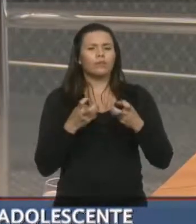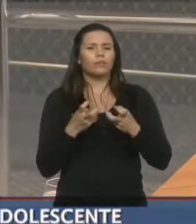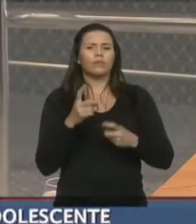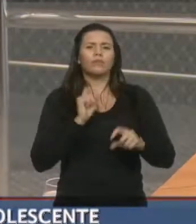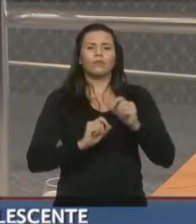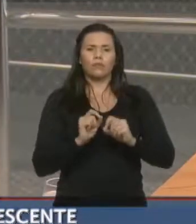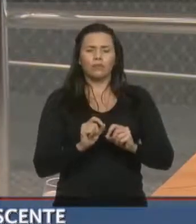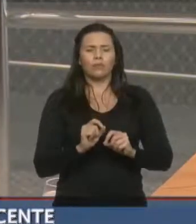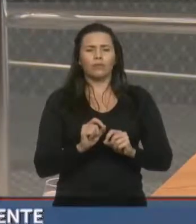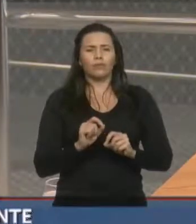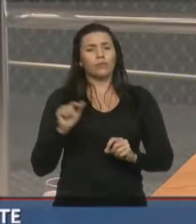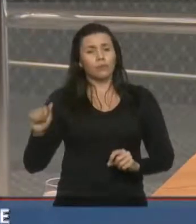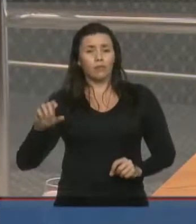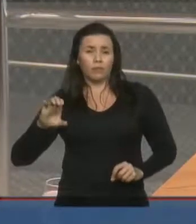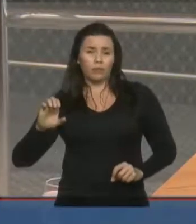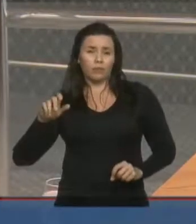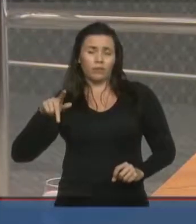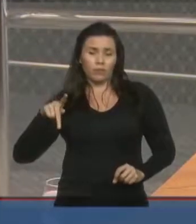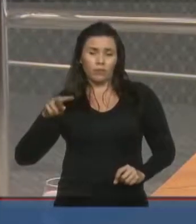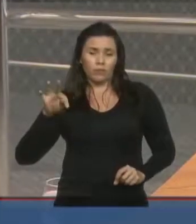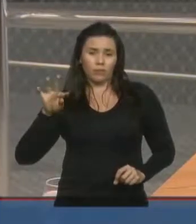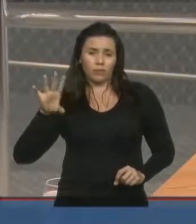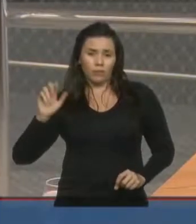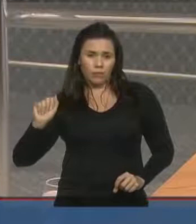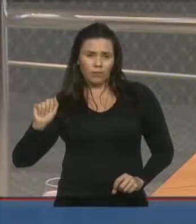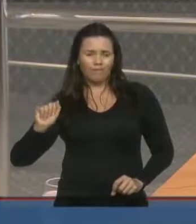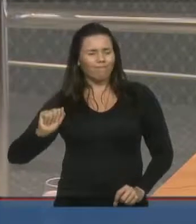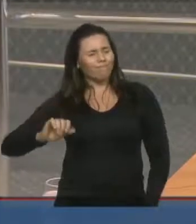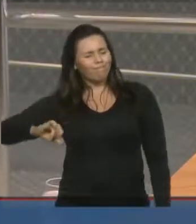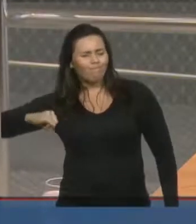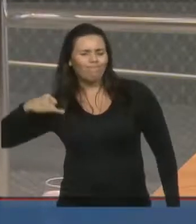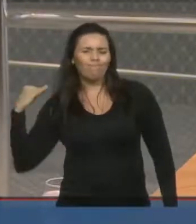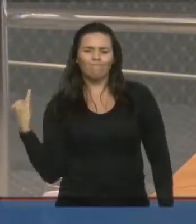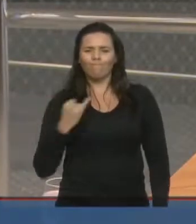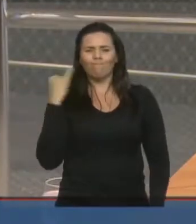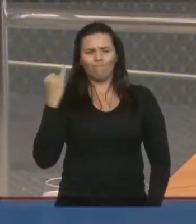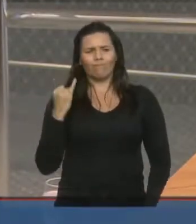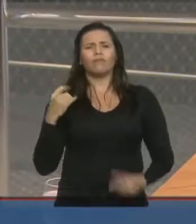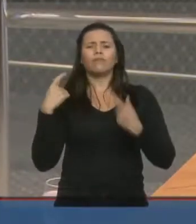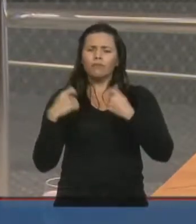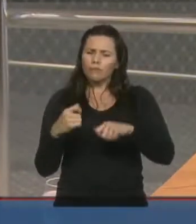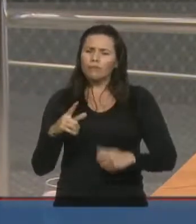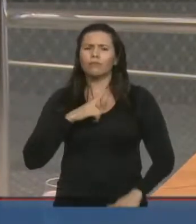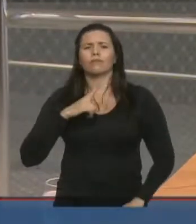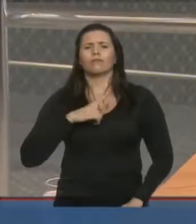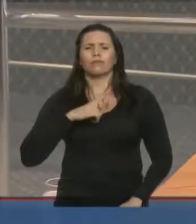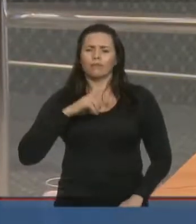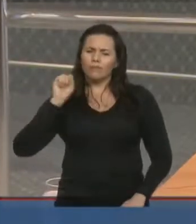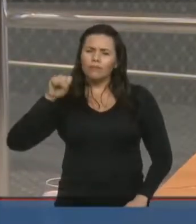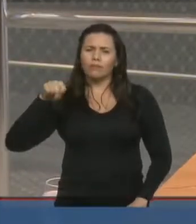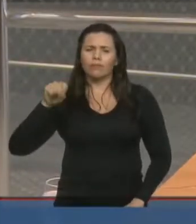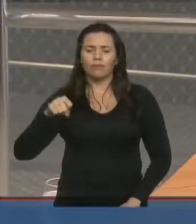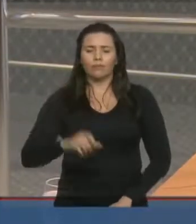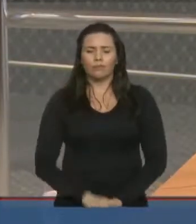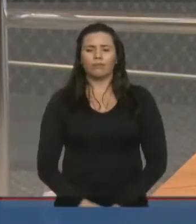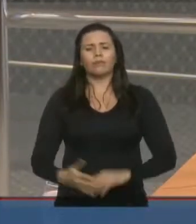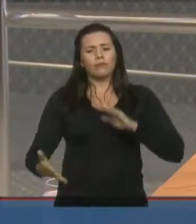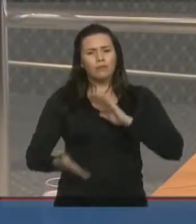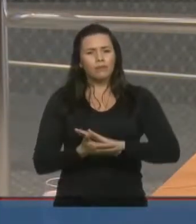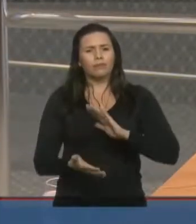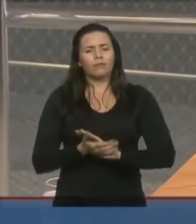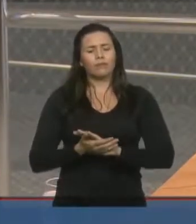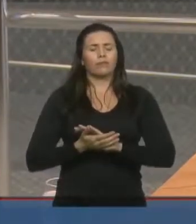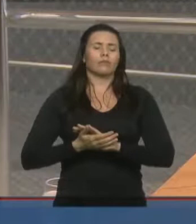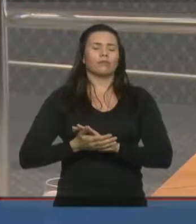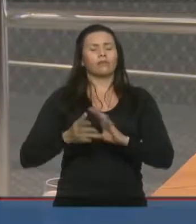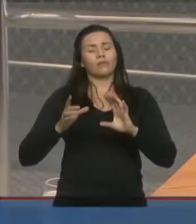Perícias Técnicas. Parabéns à nossa sociedade, parabéns às nossas crianças, parabéns à democracia,